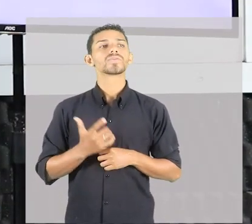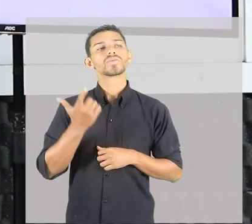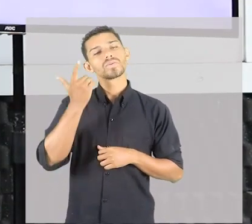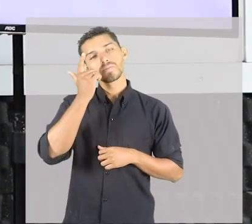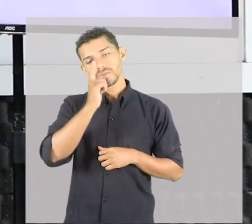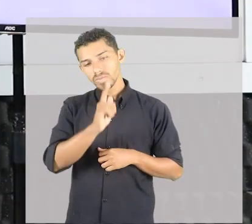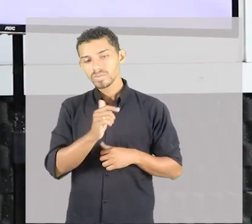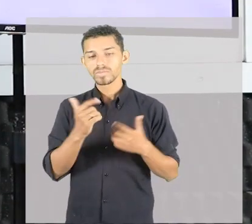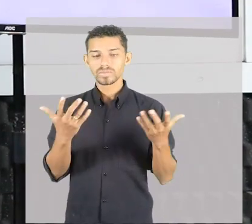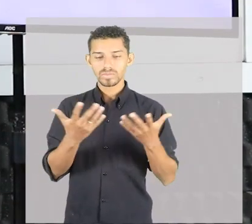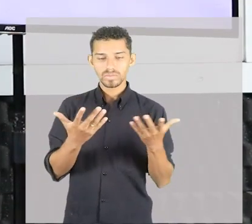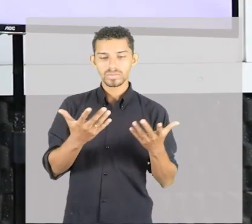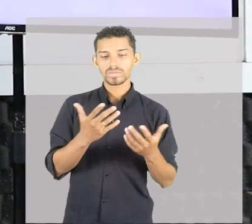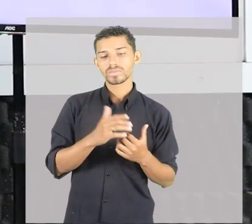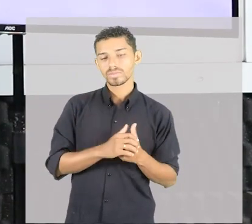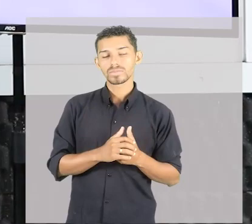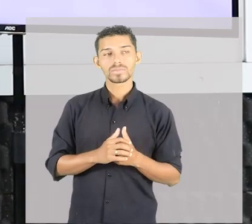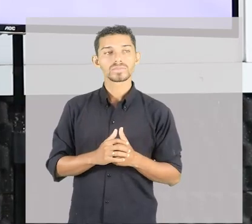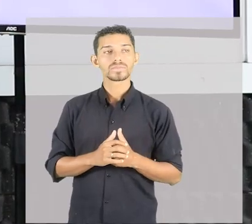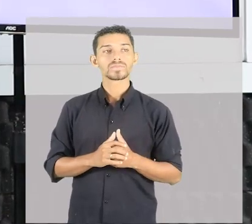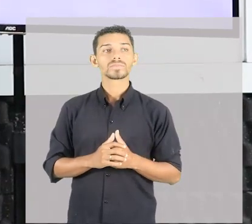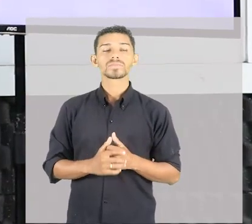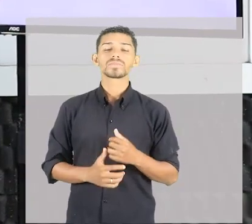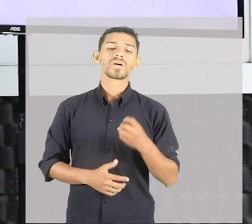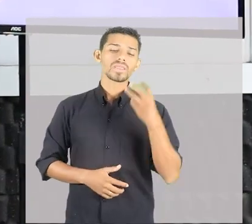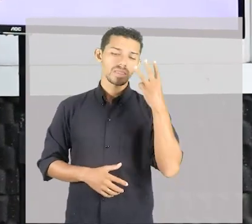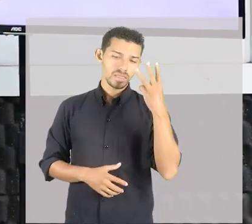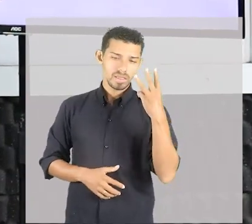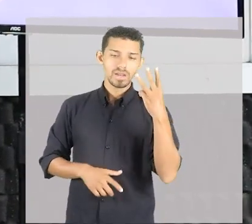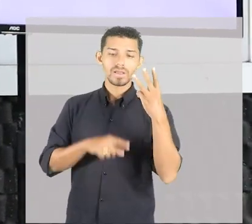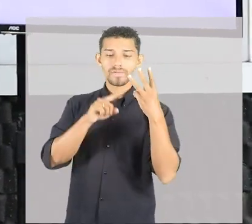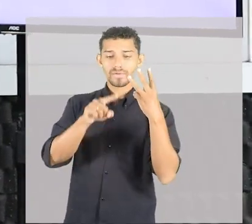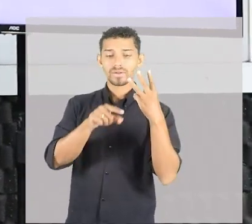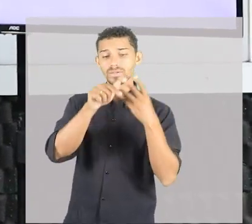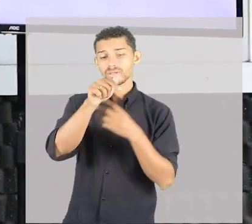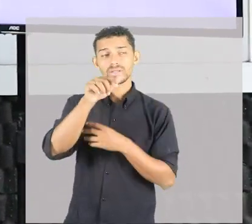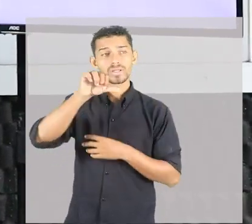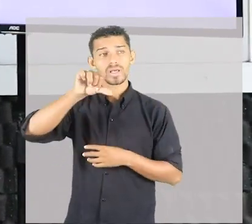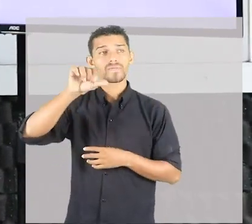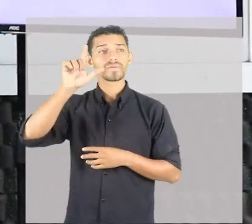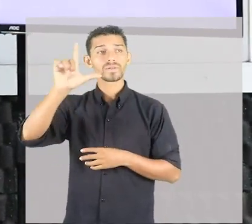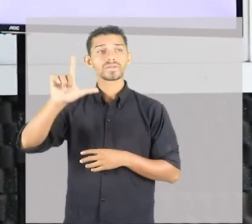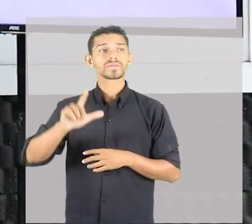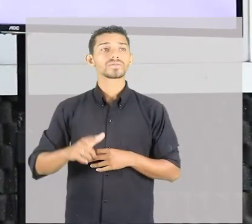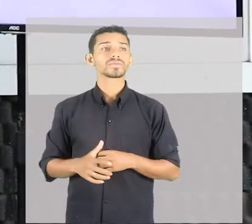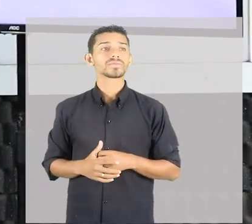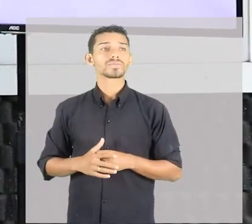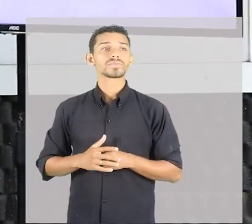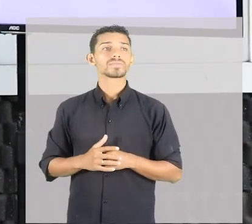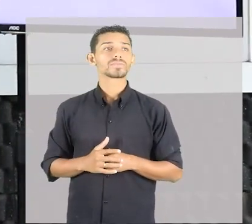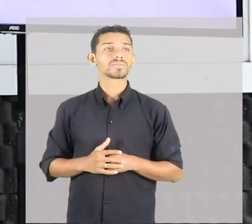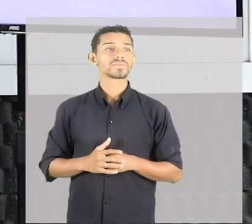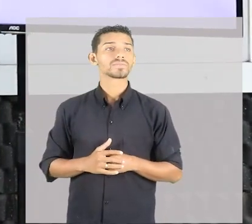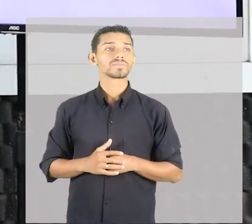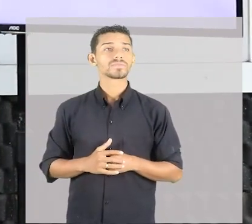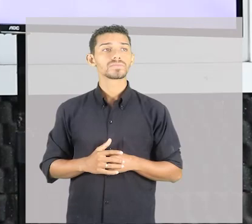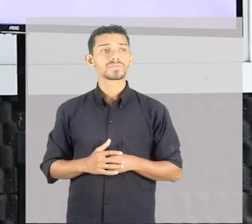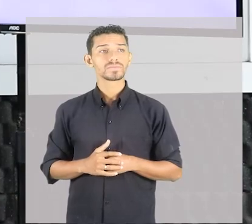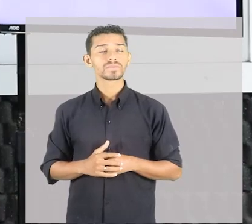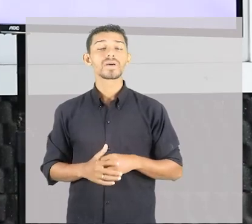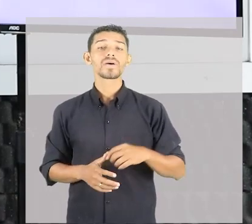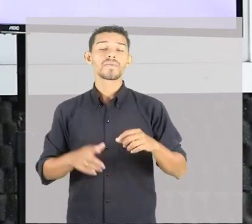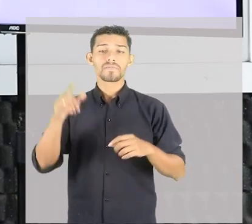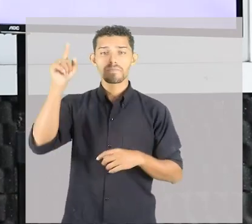pra conta você vai achar 3,79 L lembra que aqui você vem meios